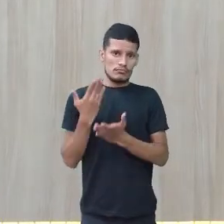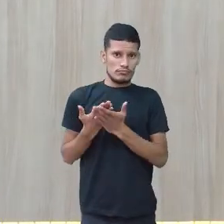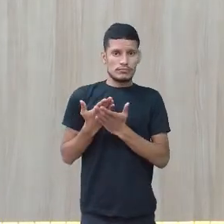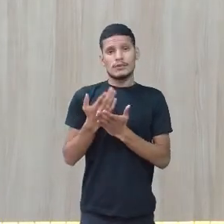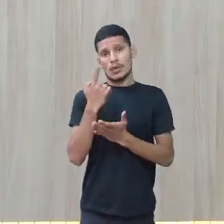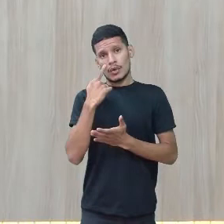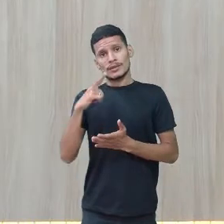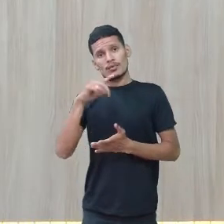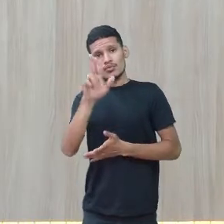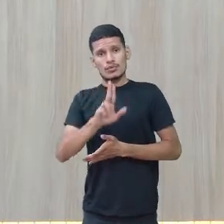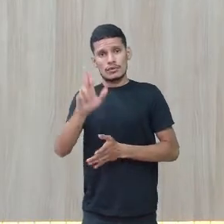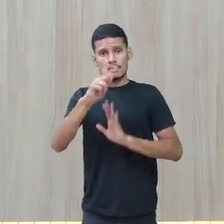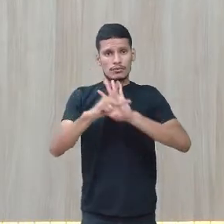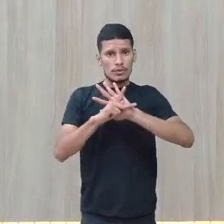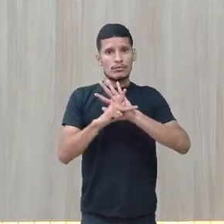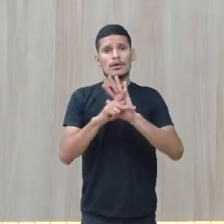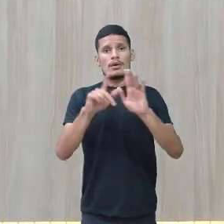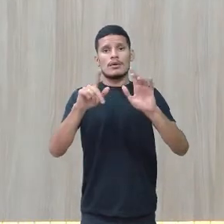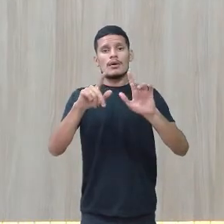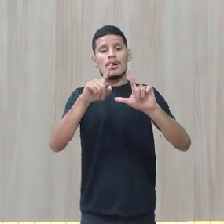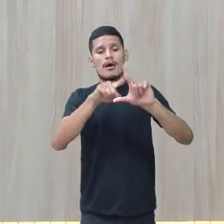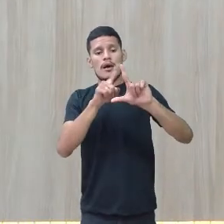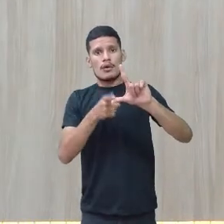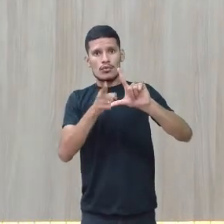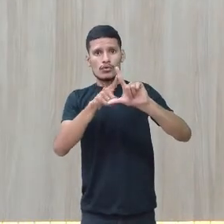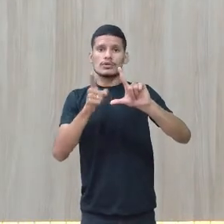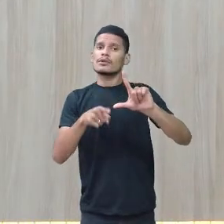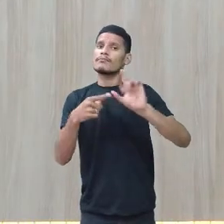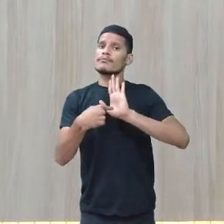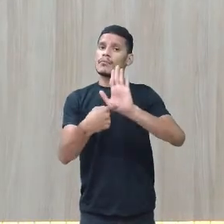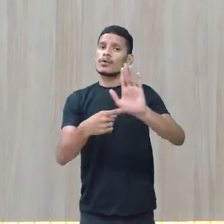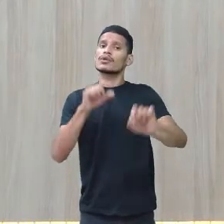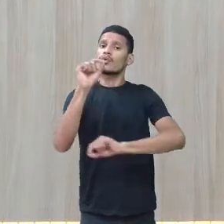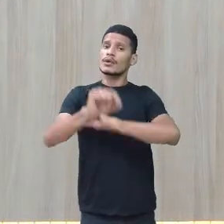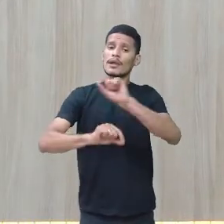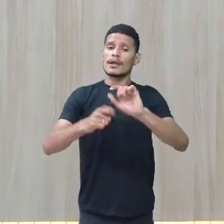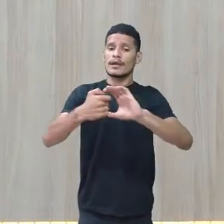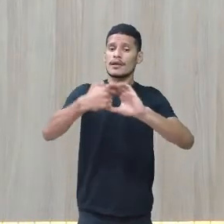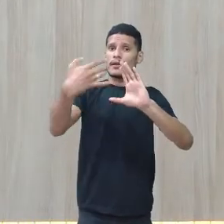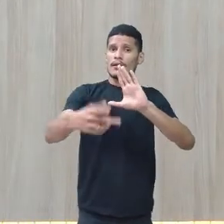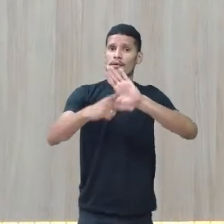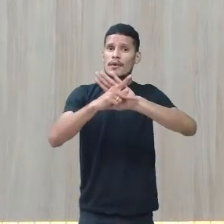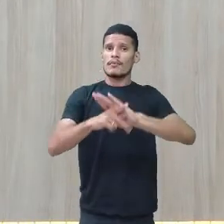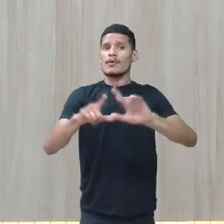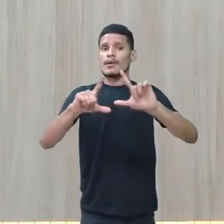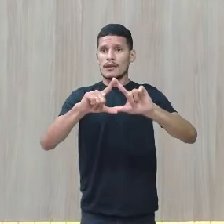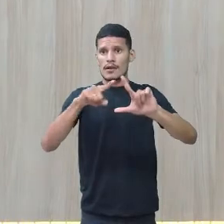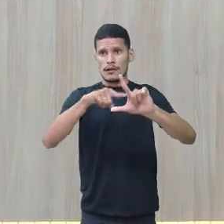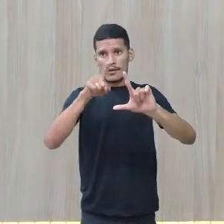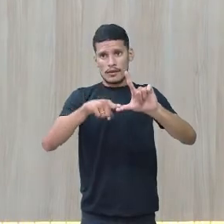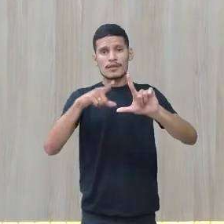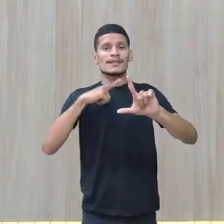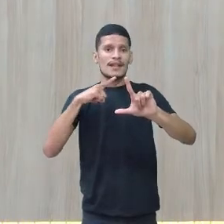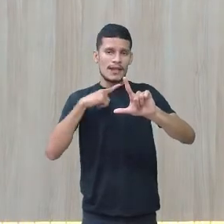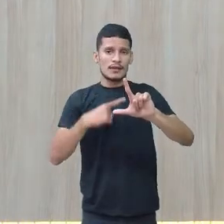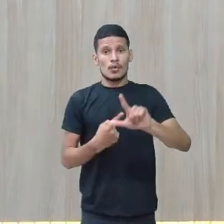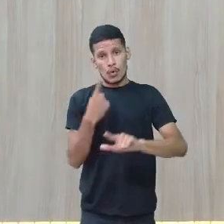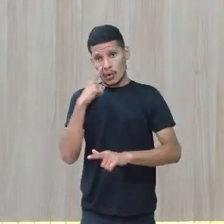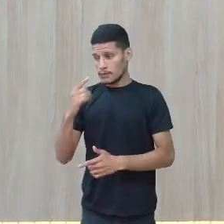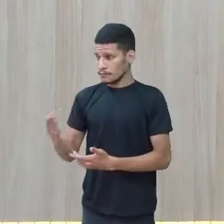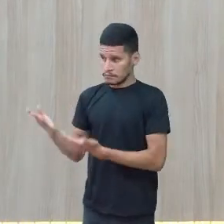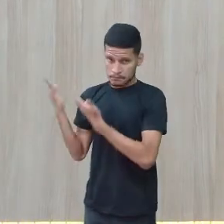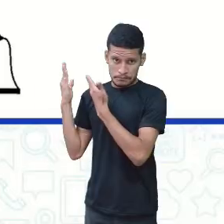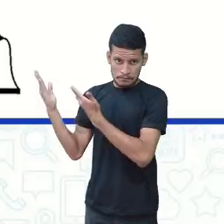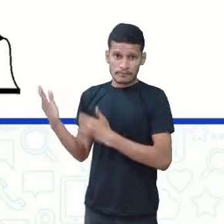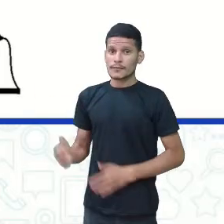utilização dos ângulos para classificar triângulos que possuam esses ângulos. Vamos dar uma olhadinha aqui. Essa